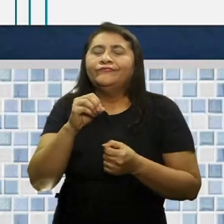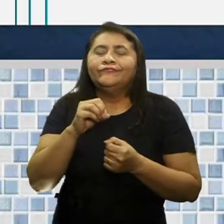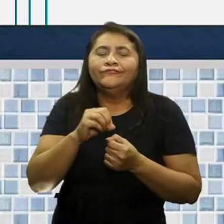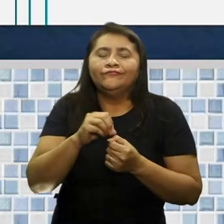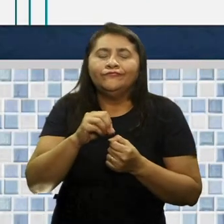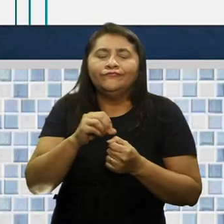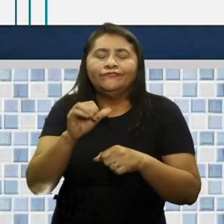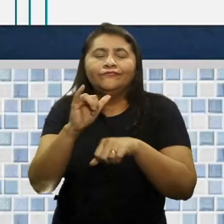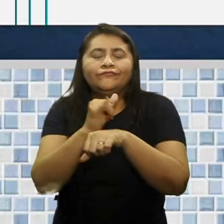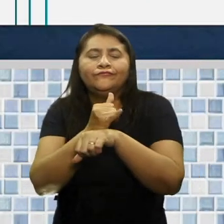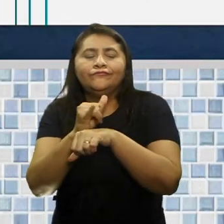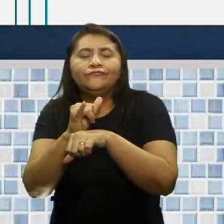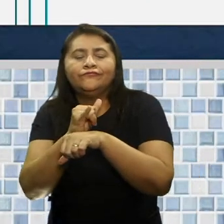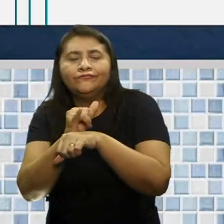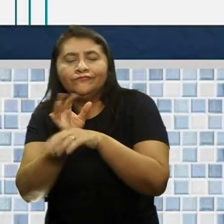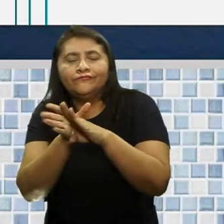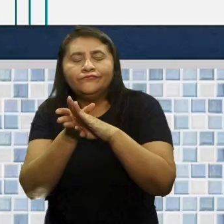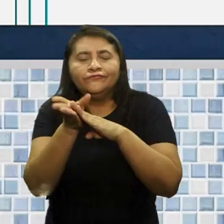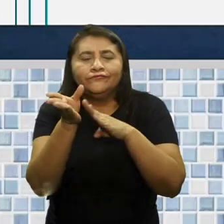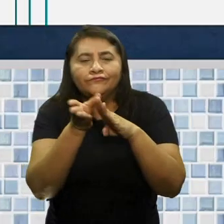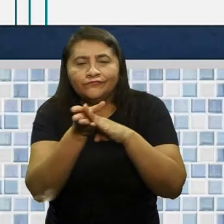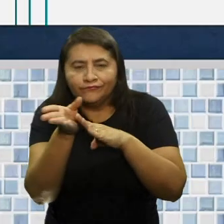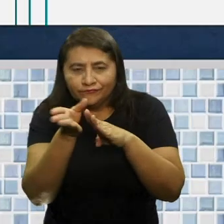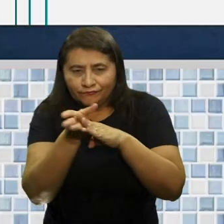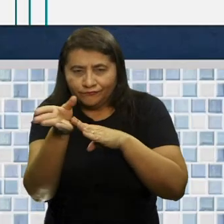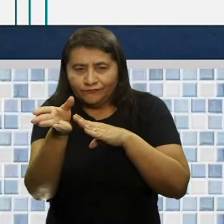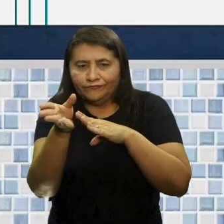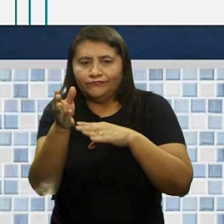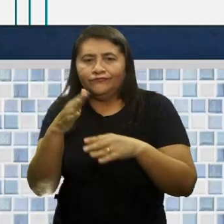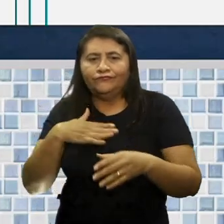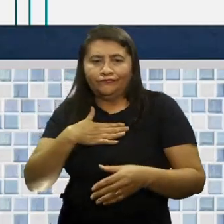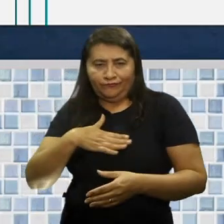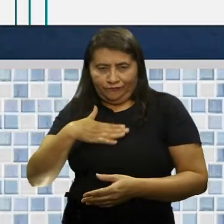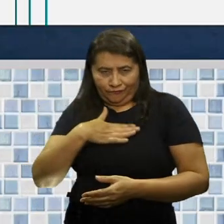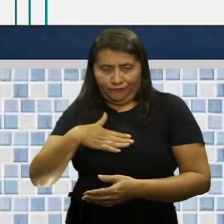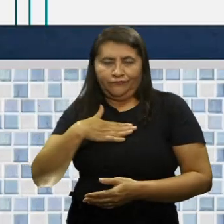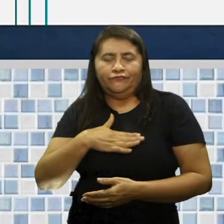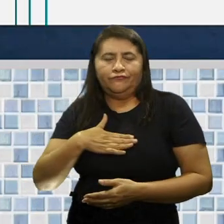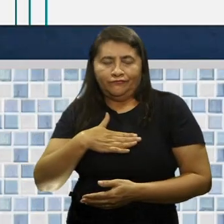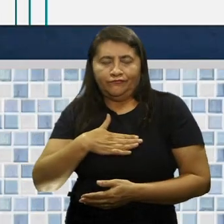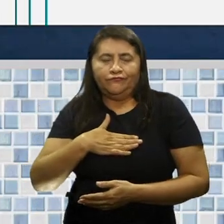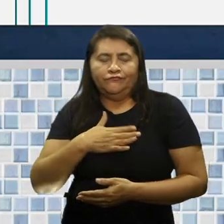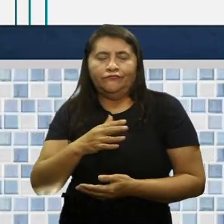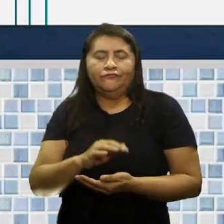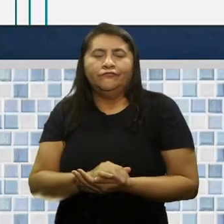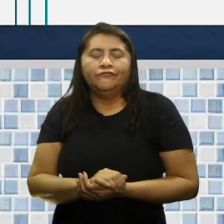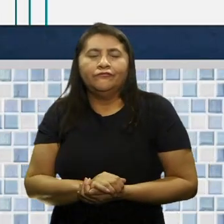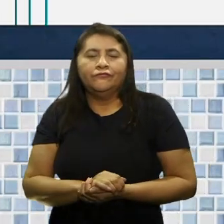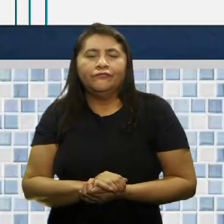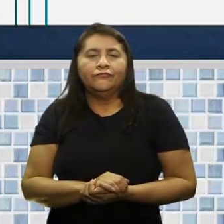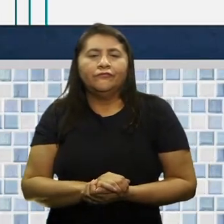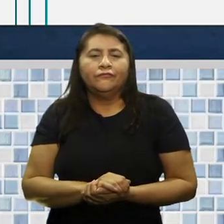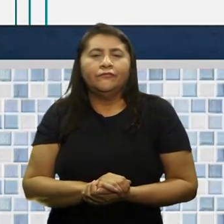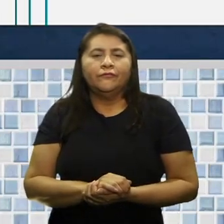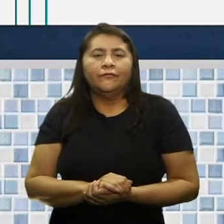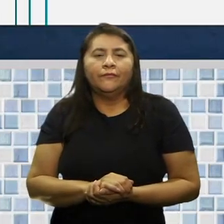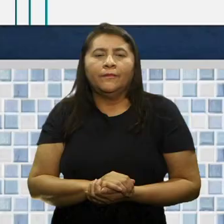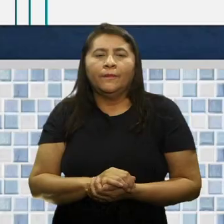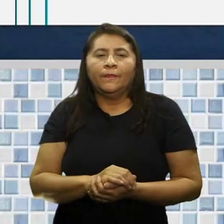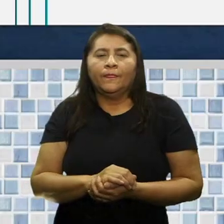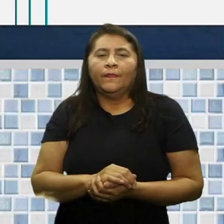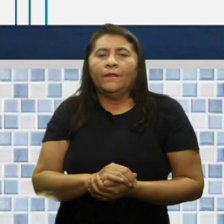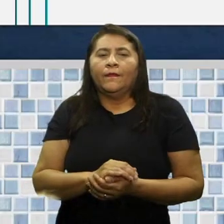fazer instrução para jogar um jogo que vocês gostam. Instructions to use a social network. Vocês vão